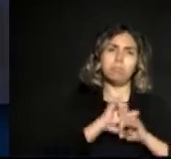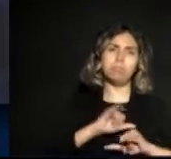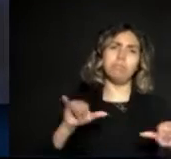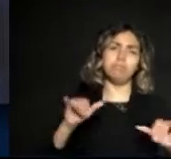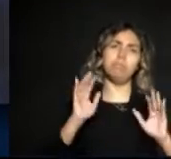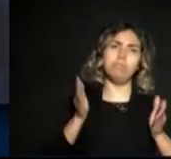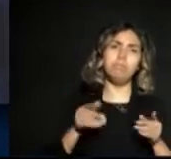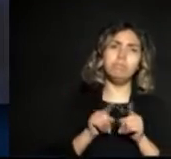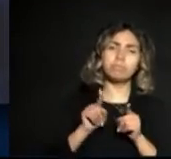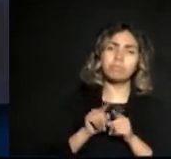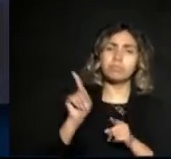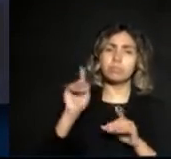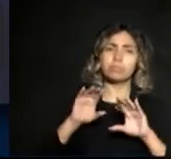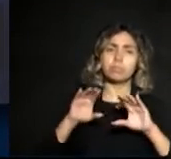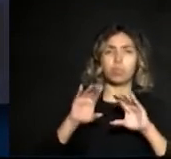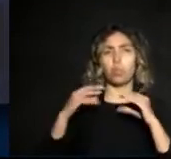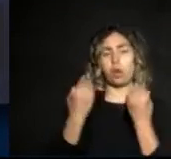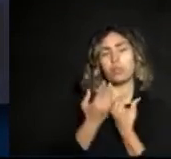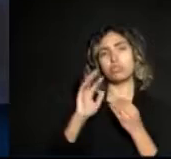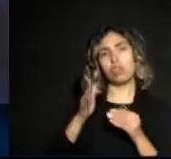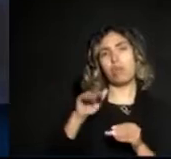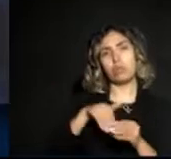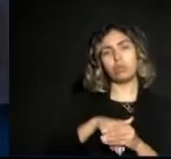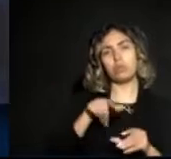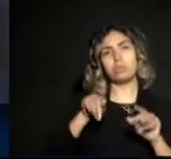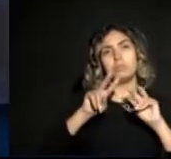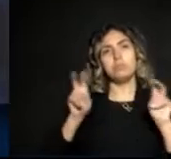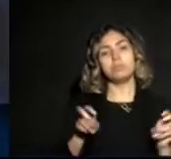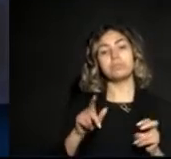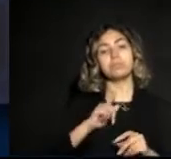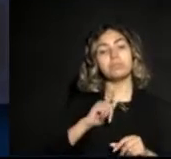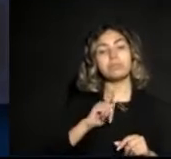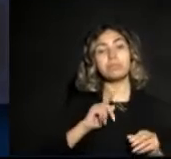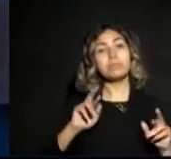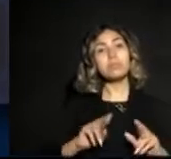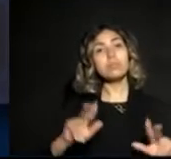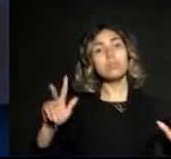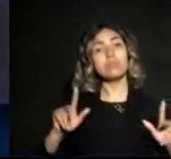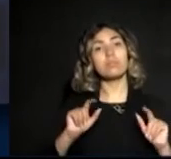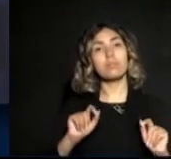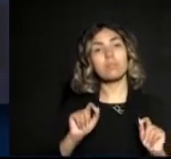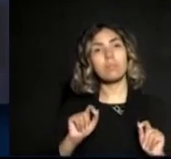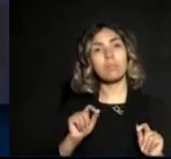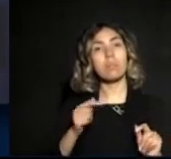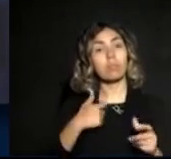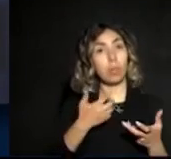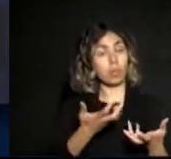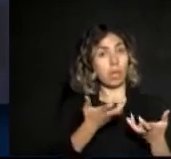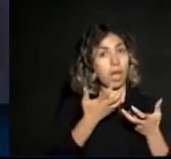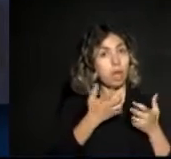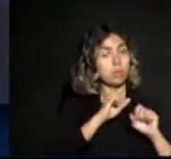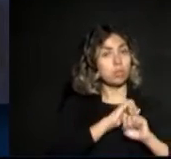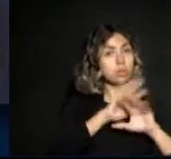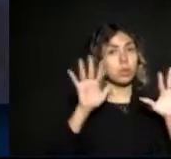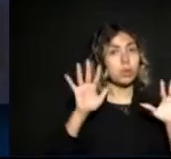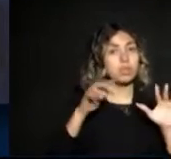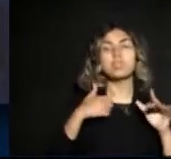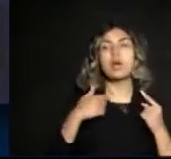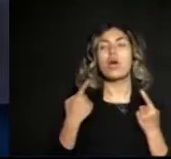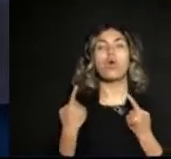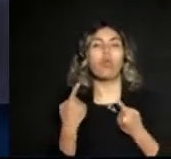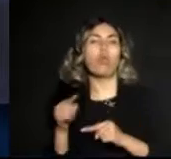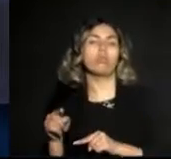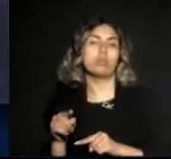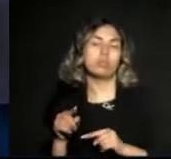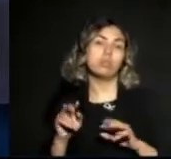nós já voltamos no Congresso essa questão então a a uma diferença manda entre querer transparência e querer